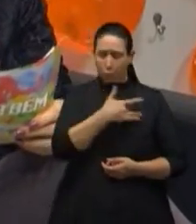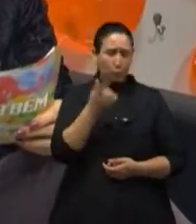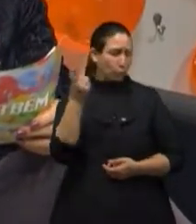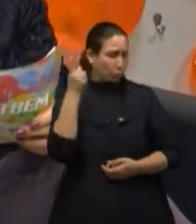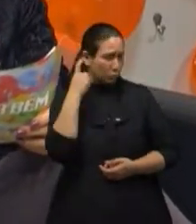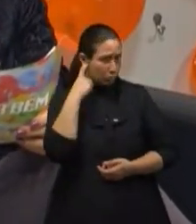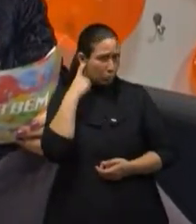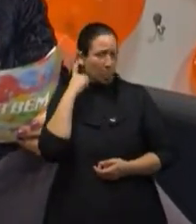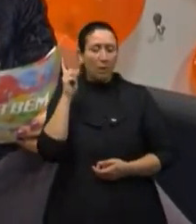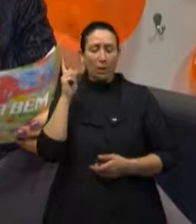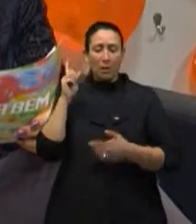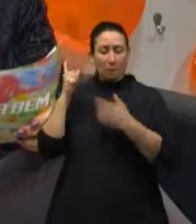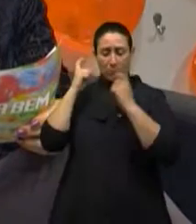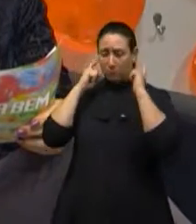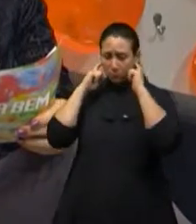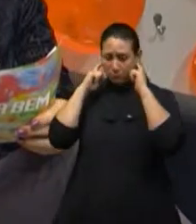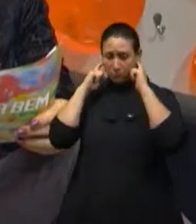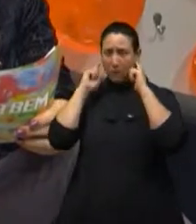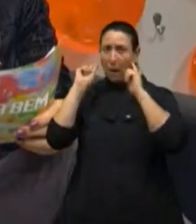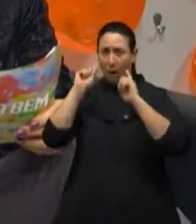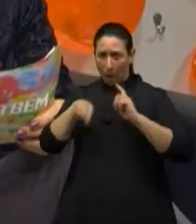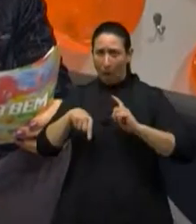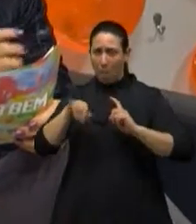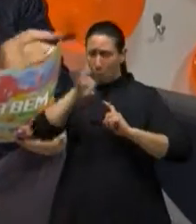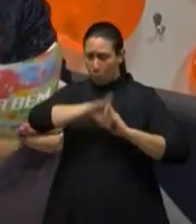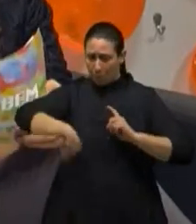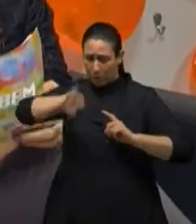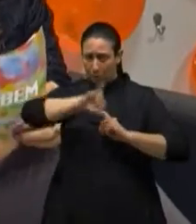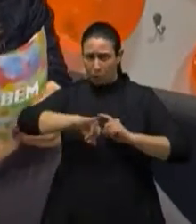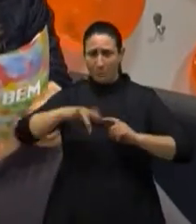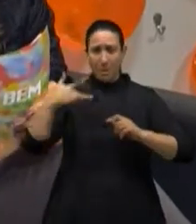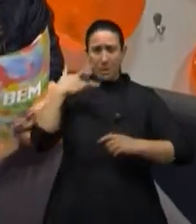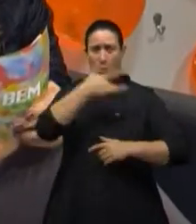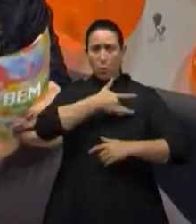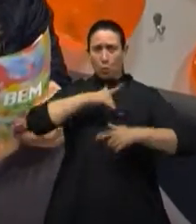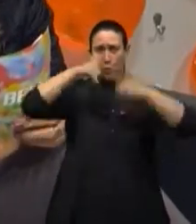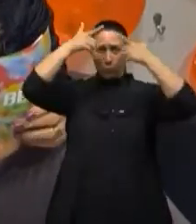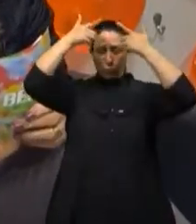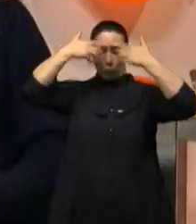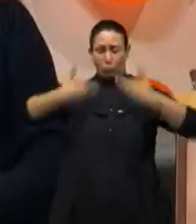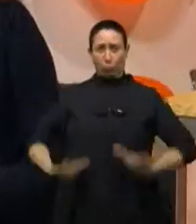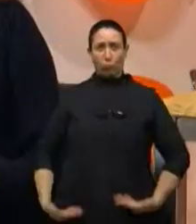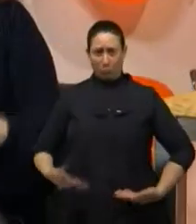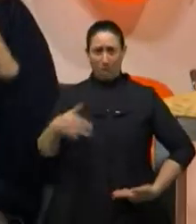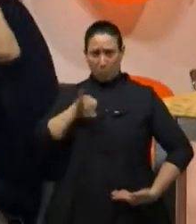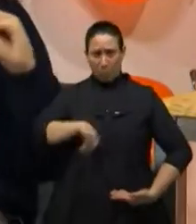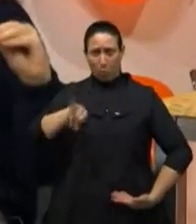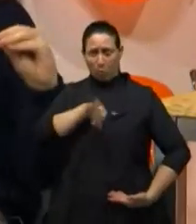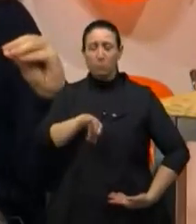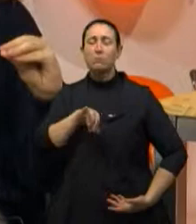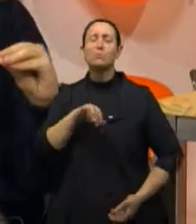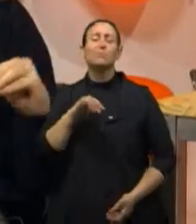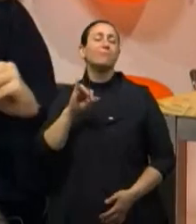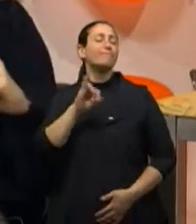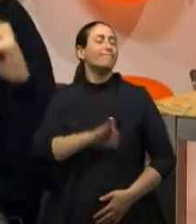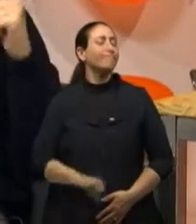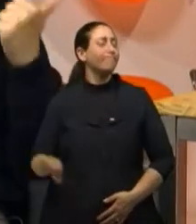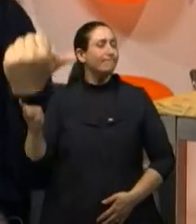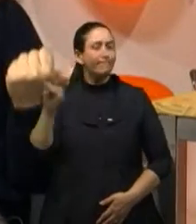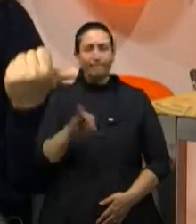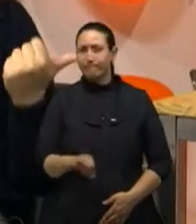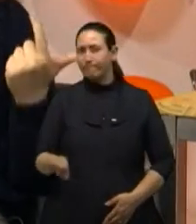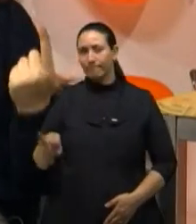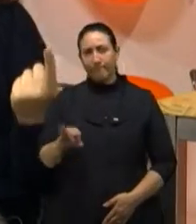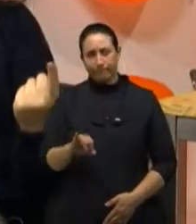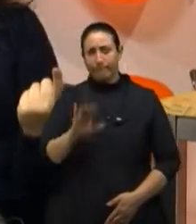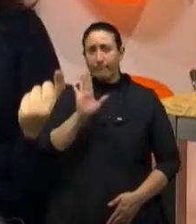geral da pessoa de mais de 60 anos é fund fundamental por a audição eu sempre digo não